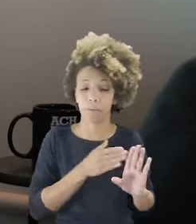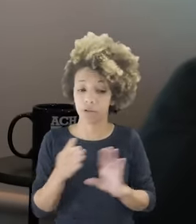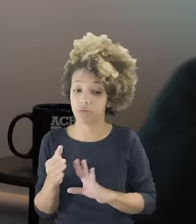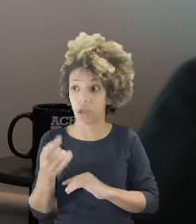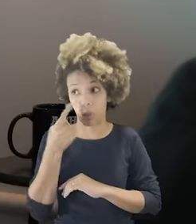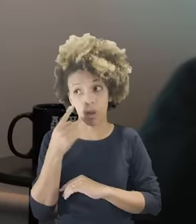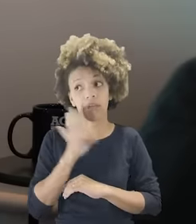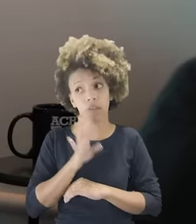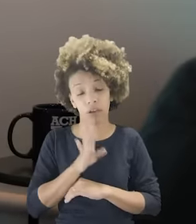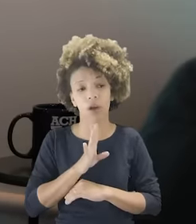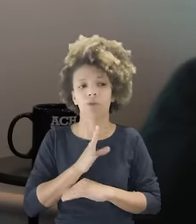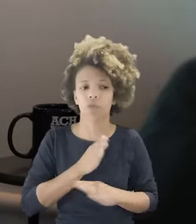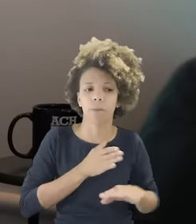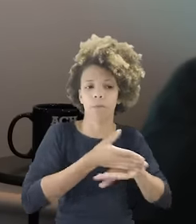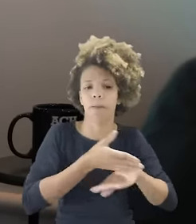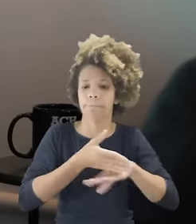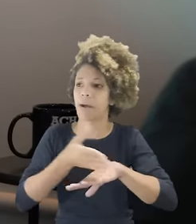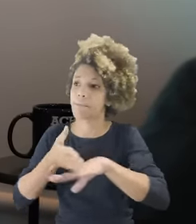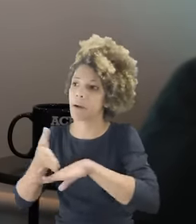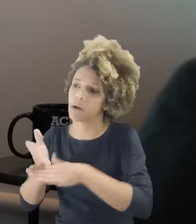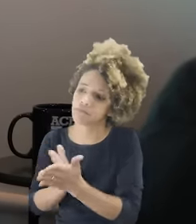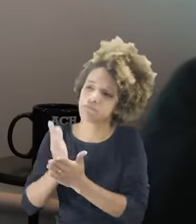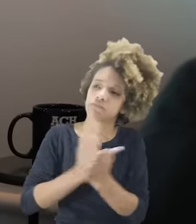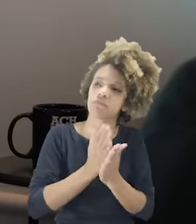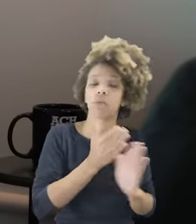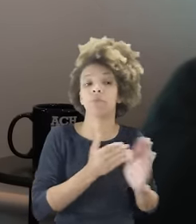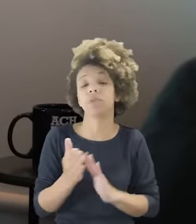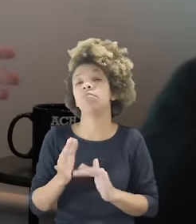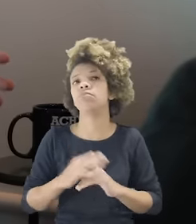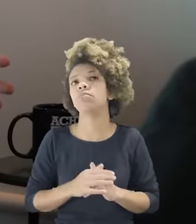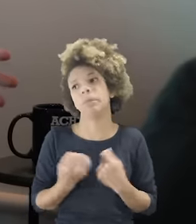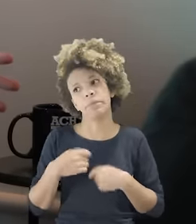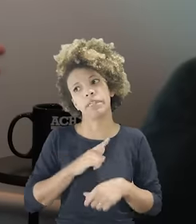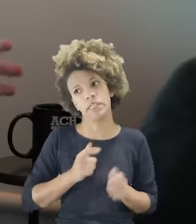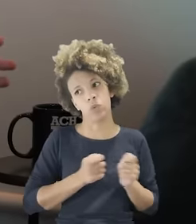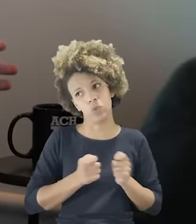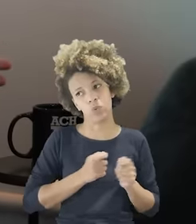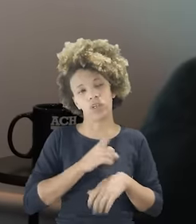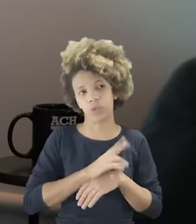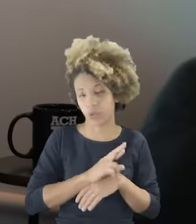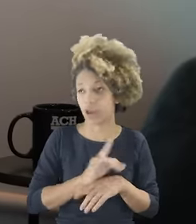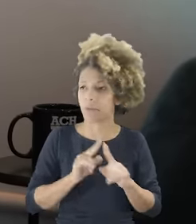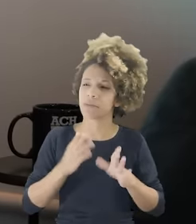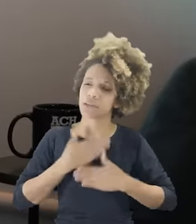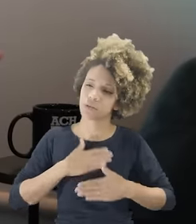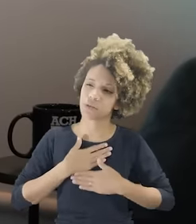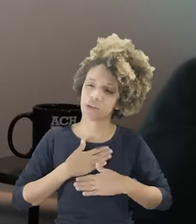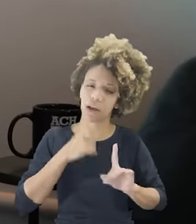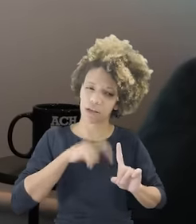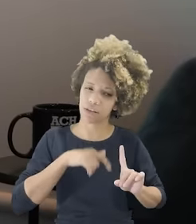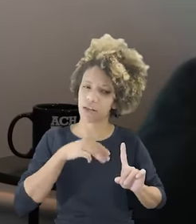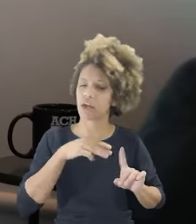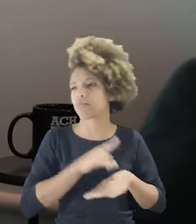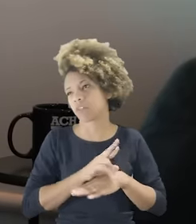um momento tipo assim olha que legal que eu estou conquistando Acho que em algum momento sim eu vou pensar não agora acho que tem que dar Uma segurada na Doutora até para descansar